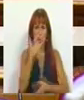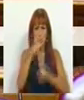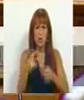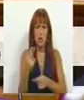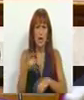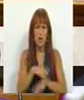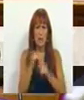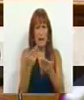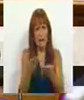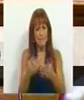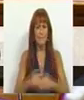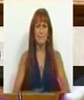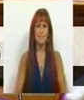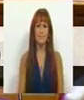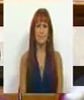nesta unidade hospitalar.